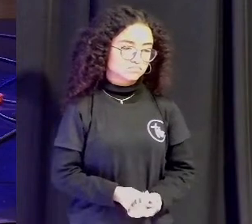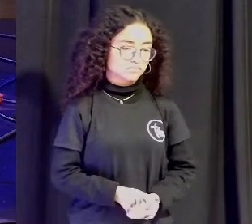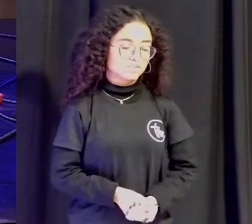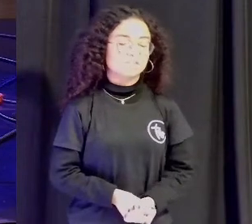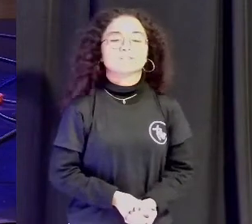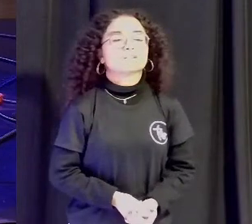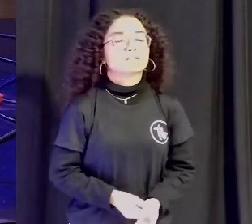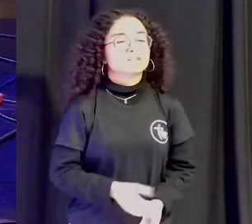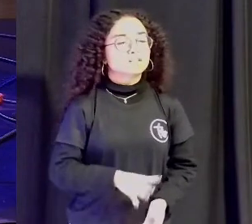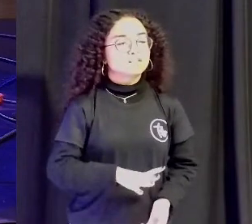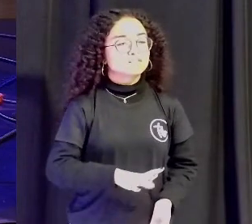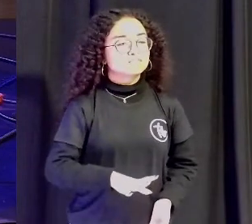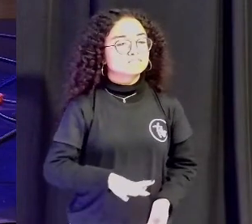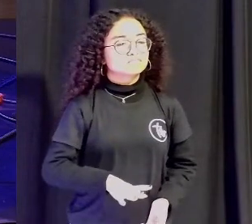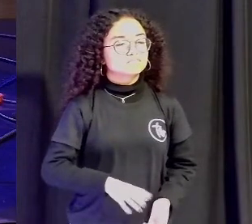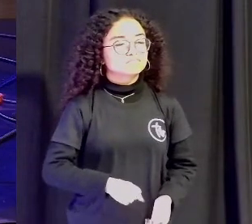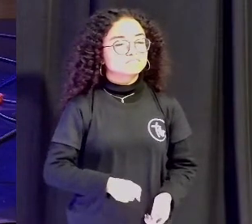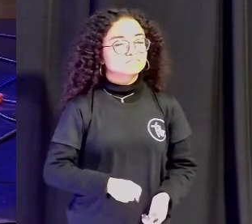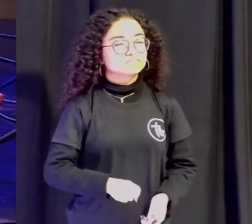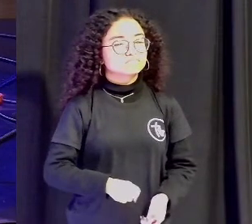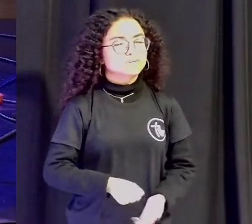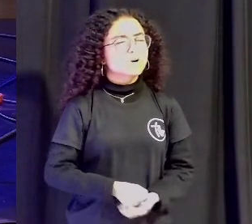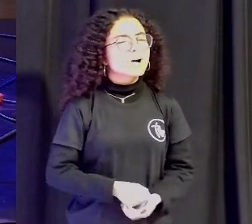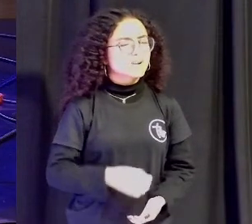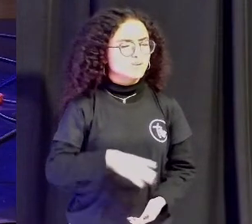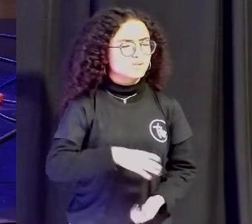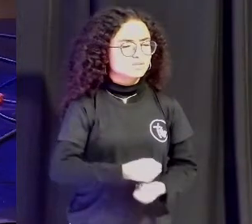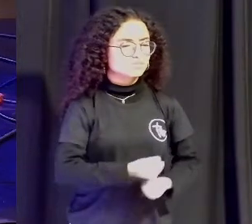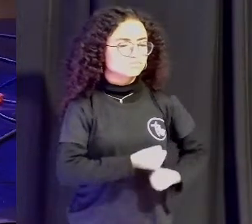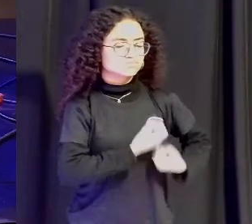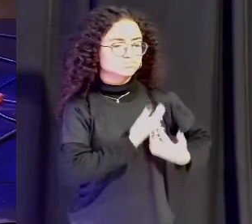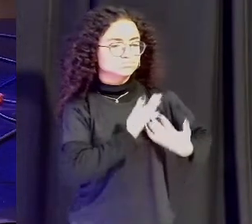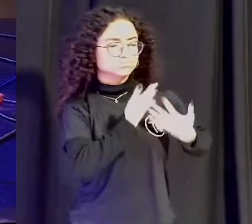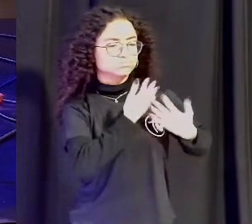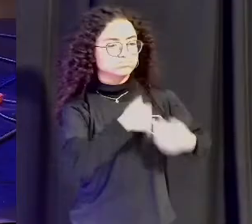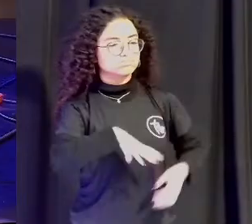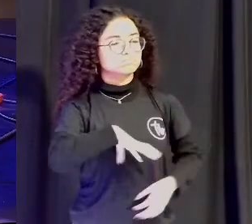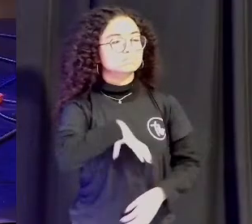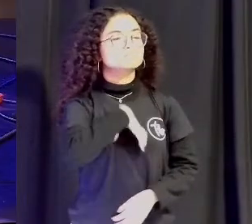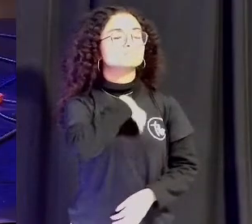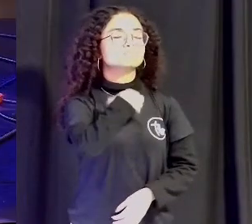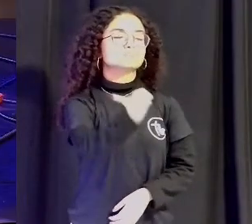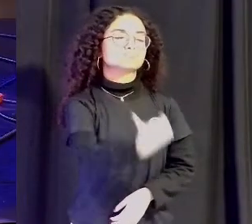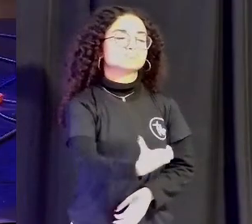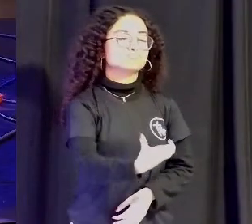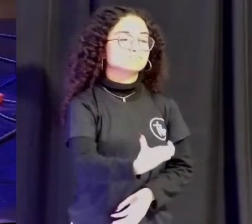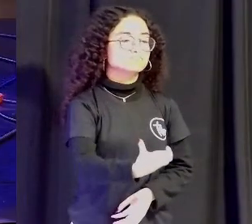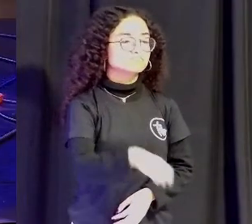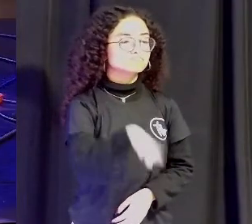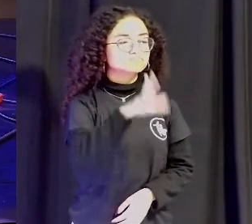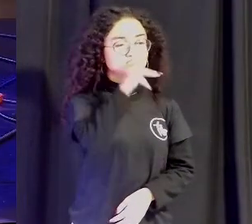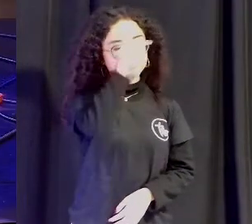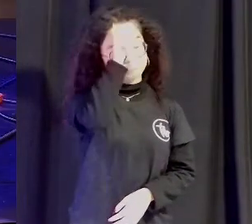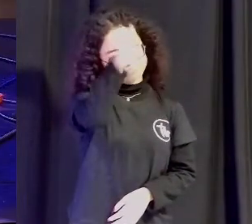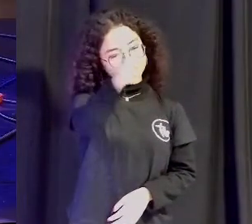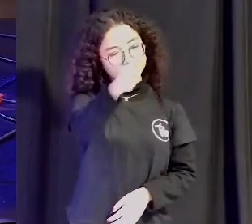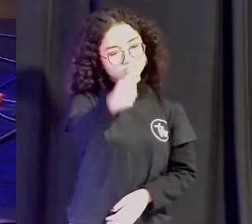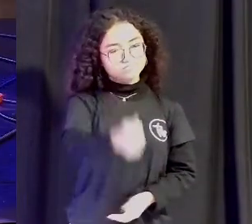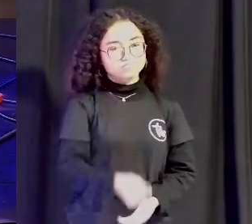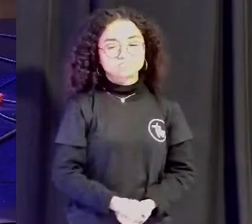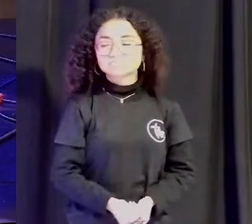que nos enche de ousadia, de coragem, de intrepidez,